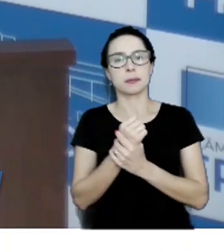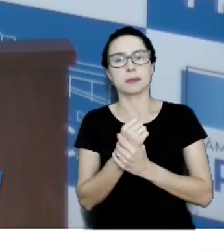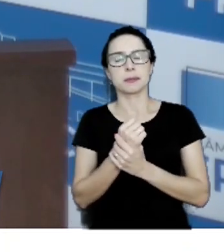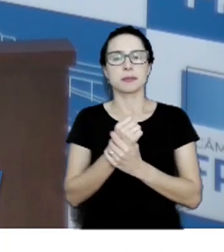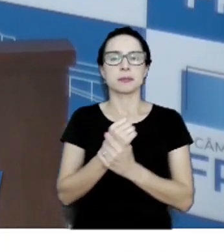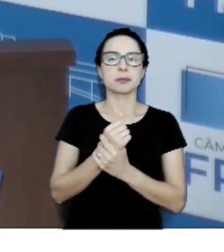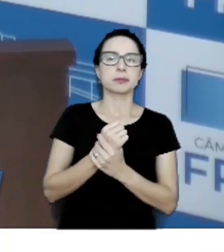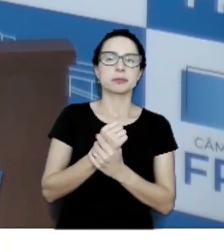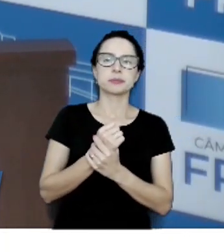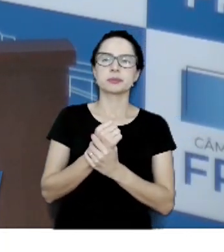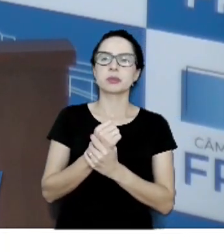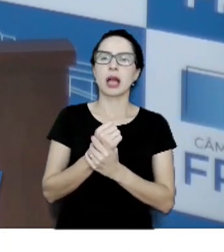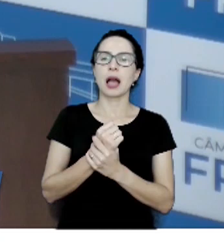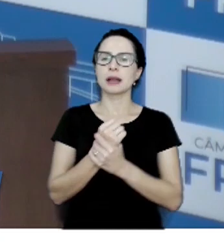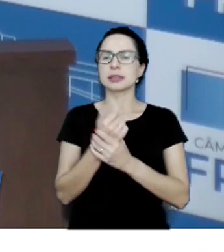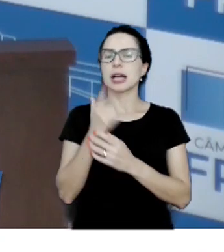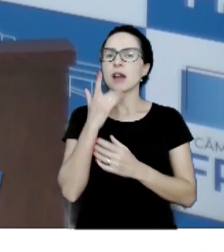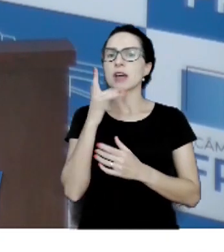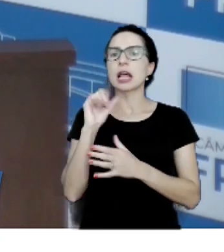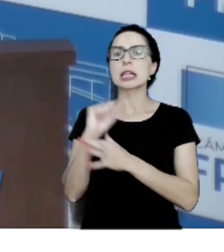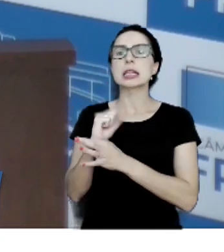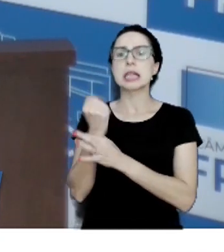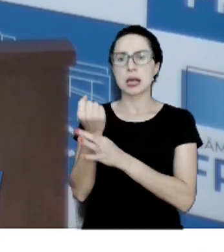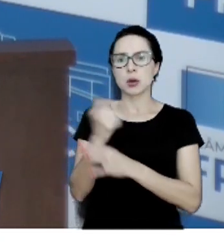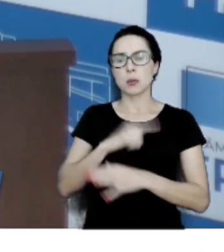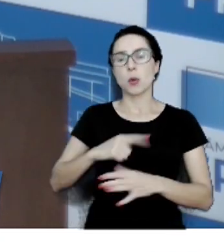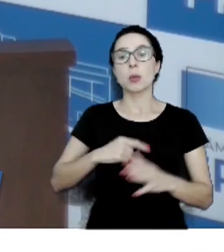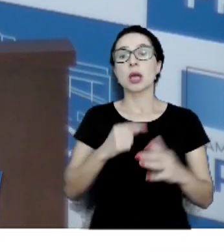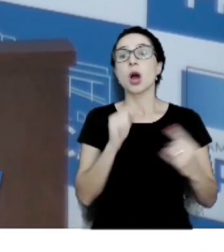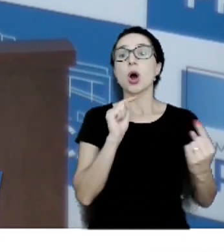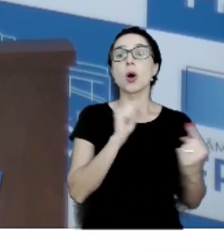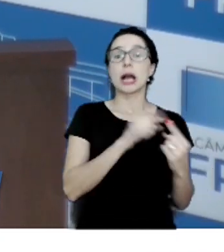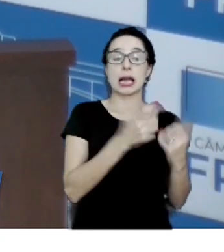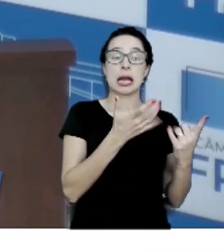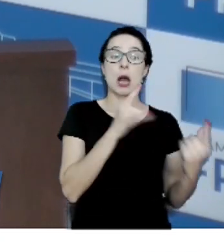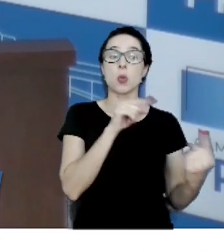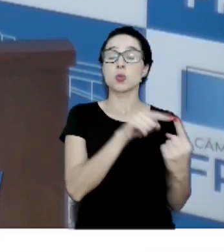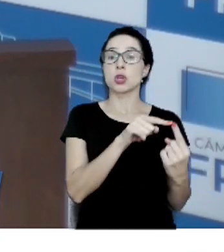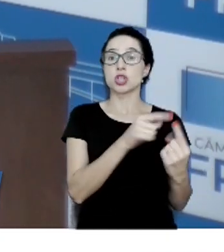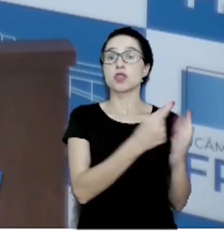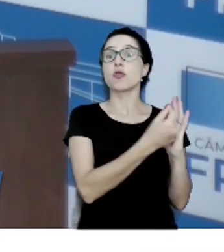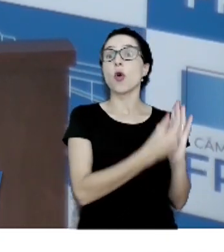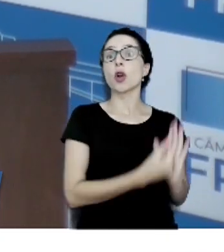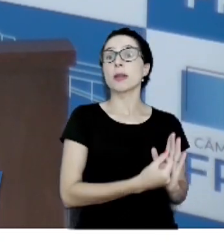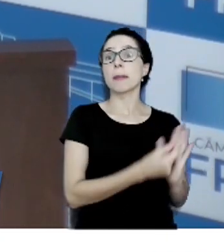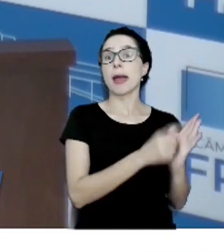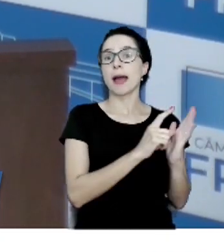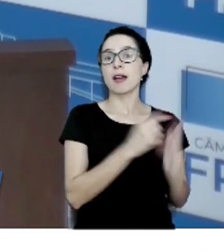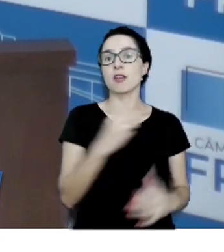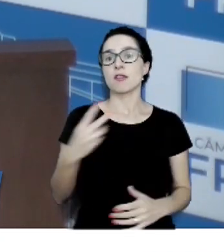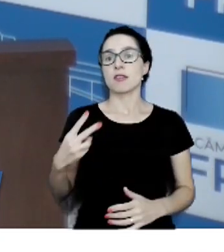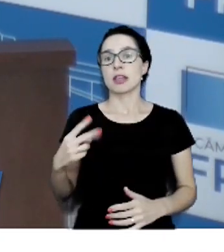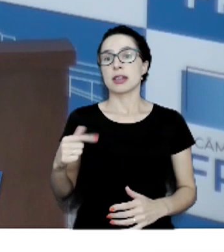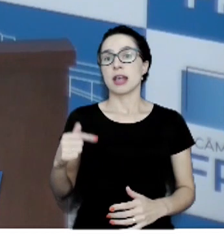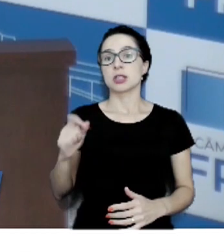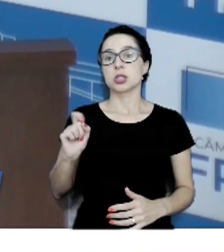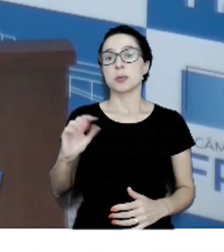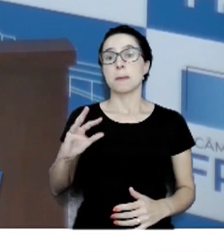Aí eu falei aquela hora, segurança pública projetada, orçada, 27 milhões e